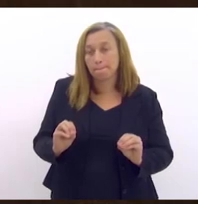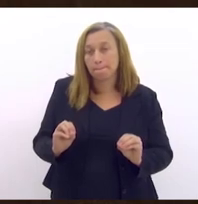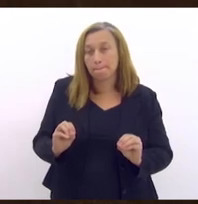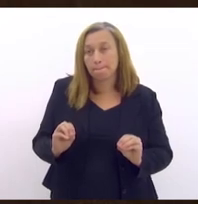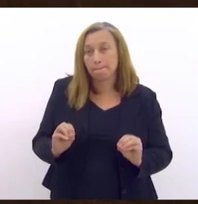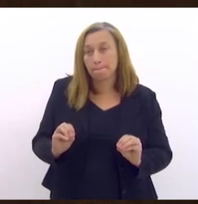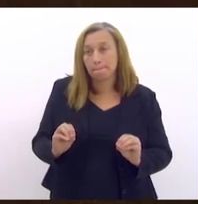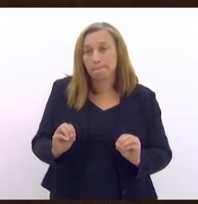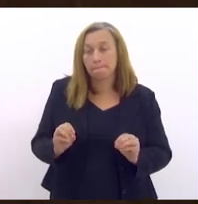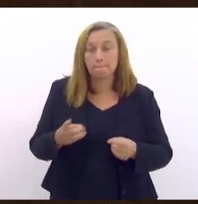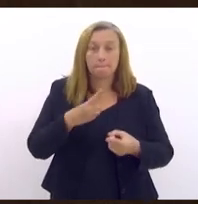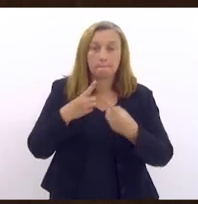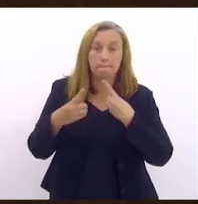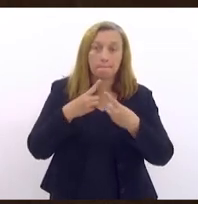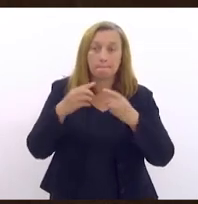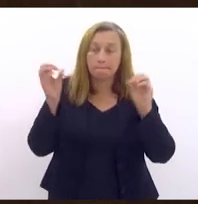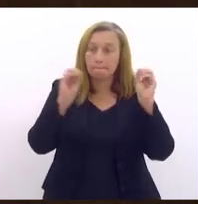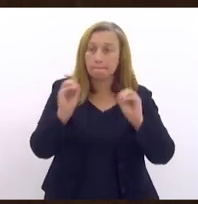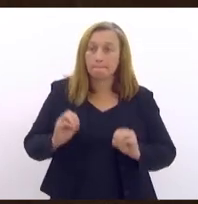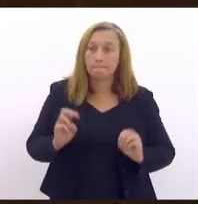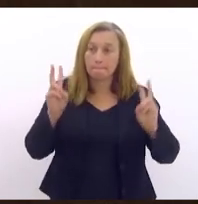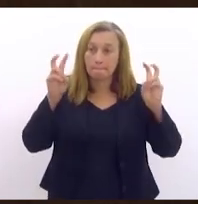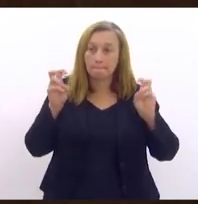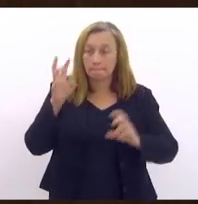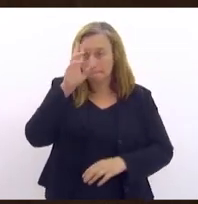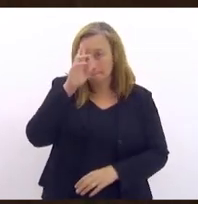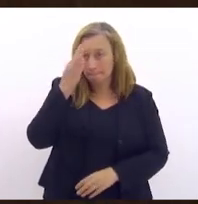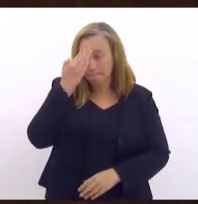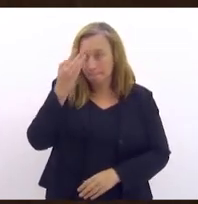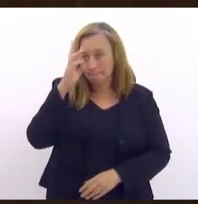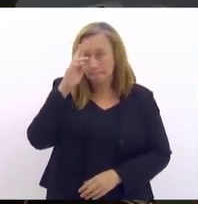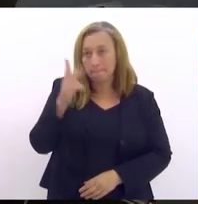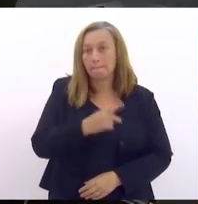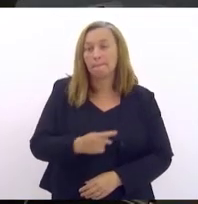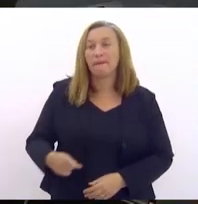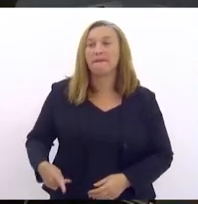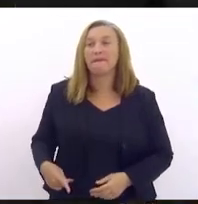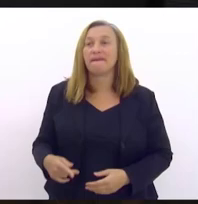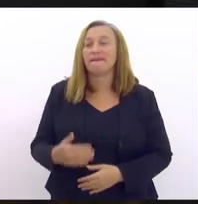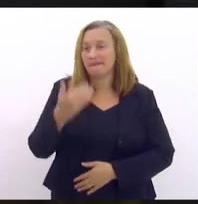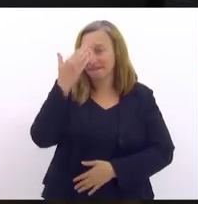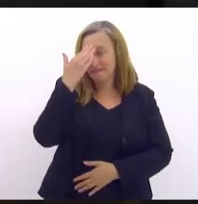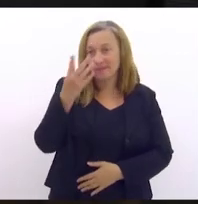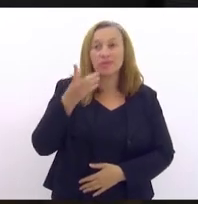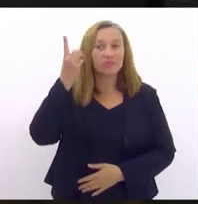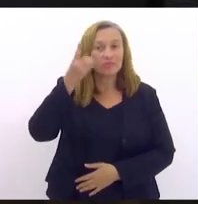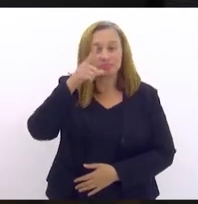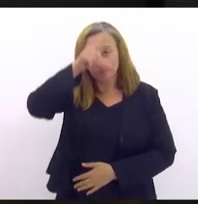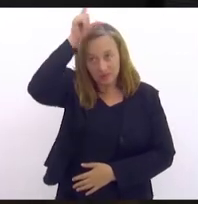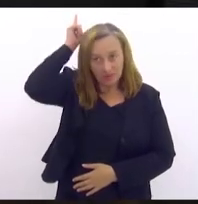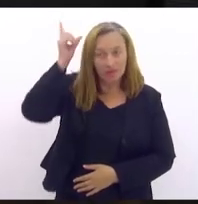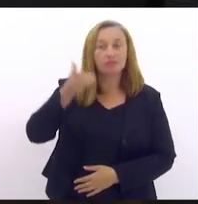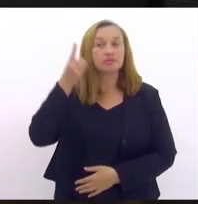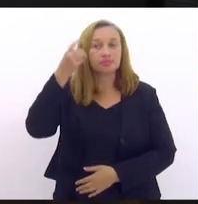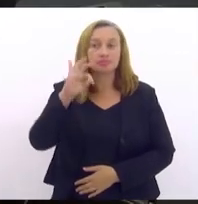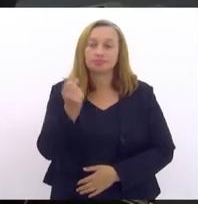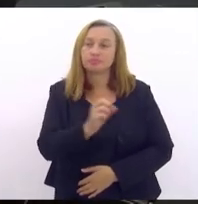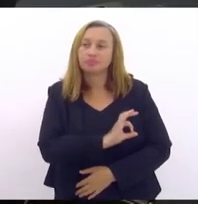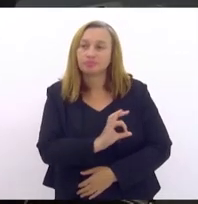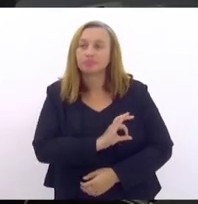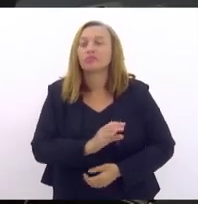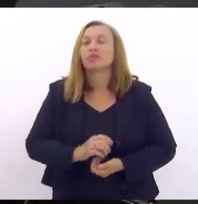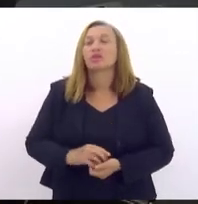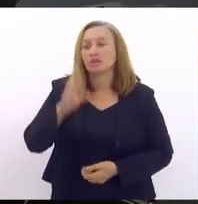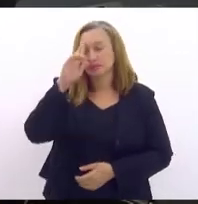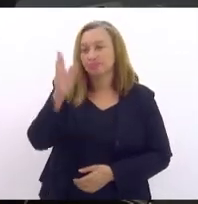ou quiseram discutir a matéria. Muito obrigado, senhor presidente. Eu que agradeço, deputado Luiz Paulo. Deputada Marta Rocha.